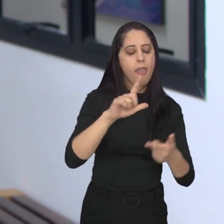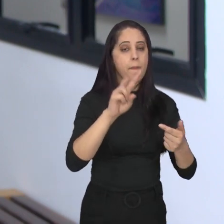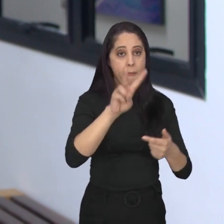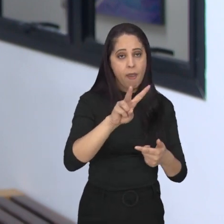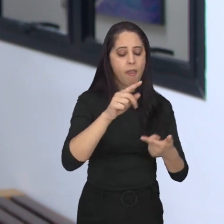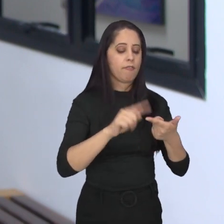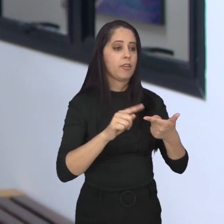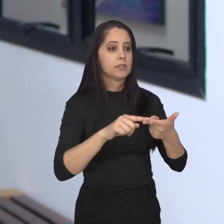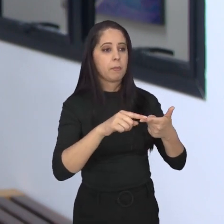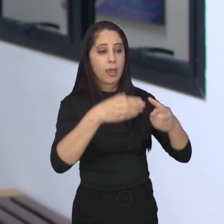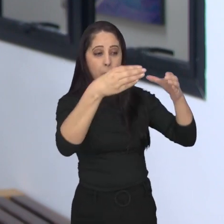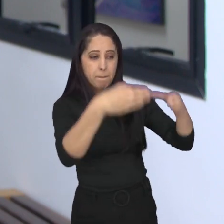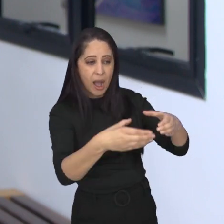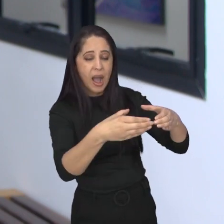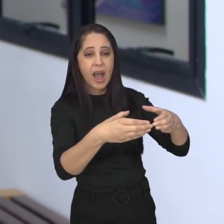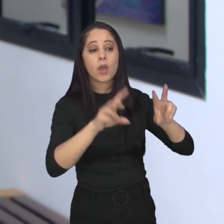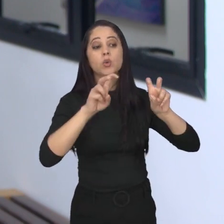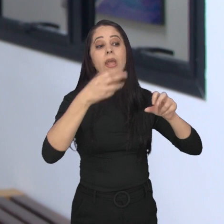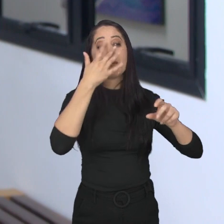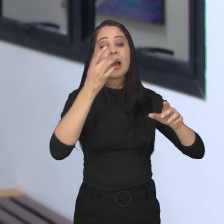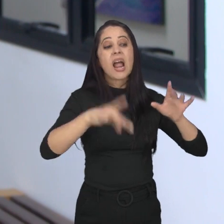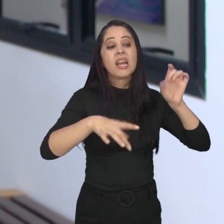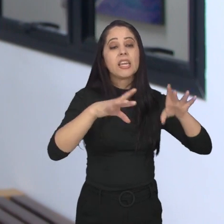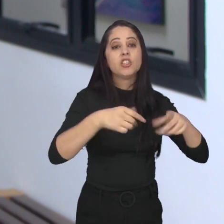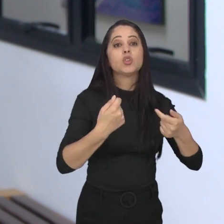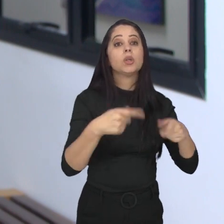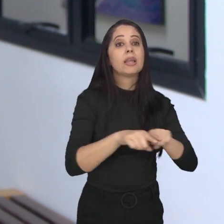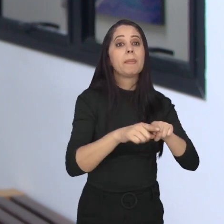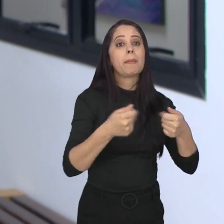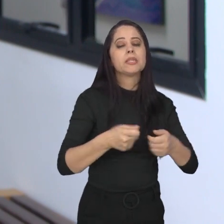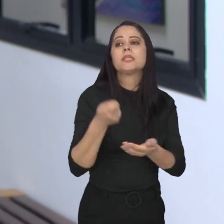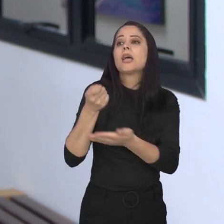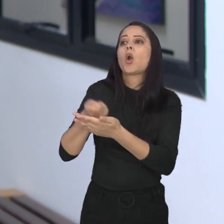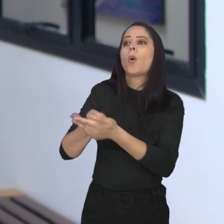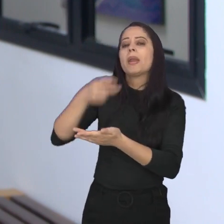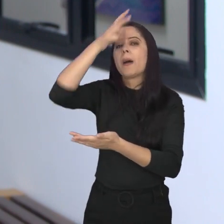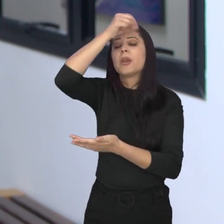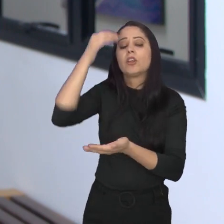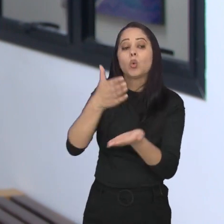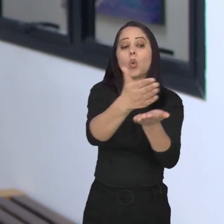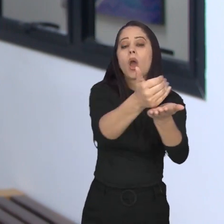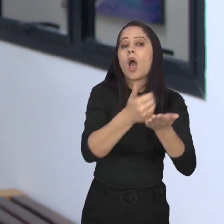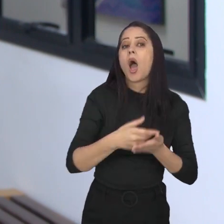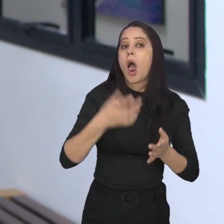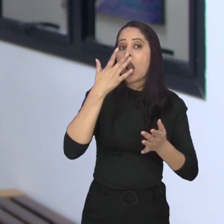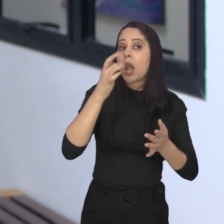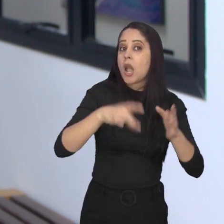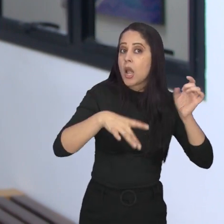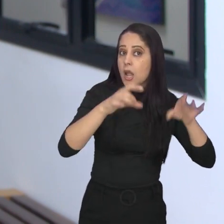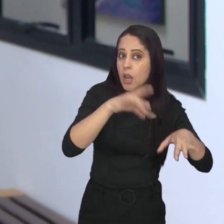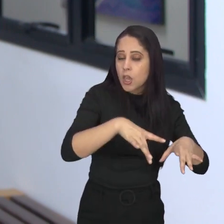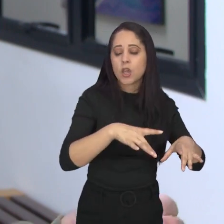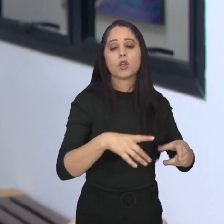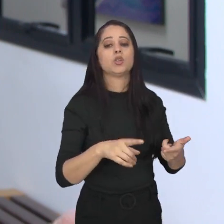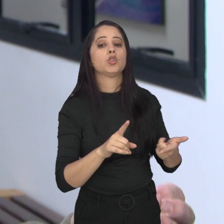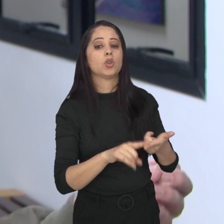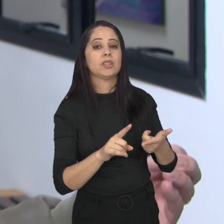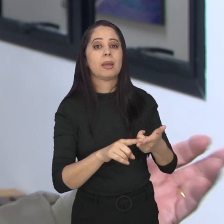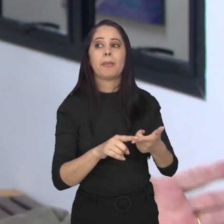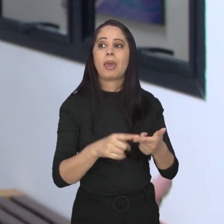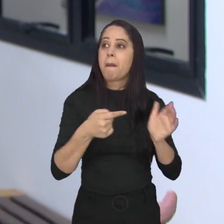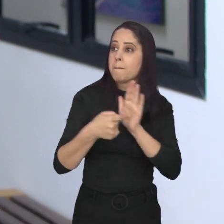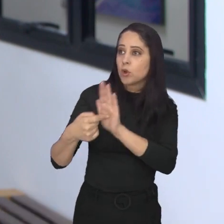E a consciência ambiental é um tema que precisa ser trabalhado em todos os níveis: sociedade, poder público e iniciativa